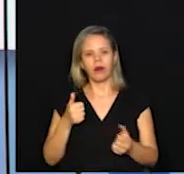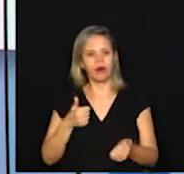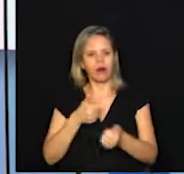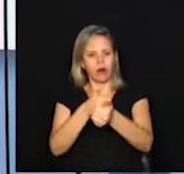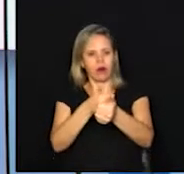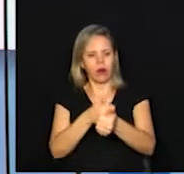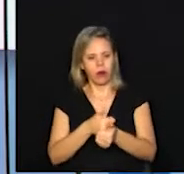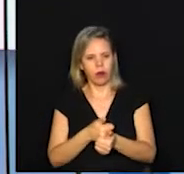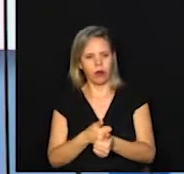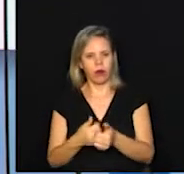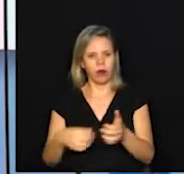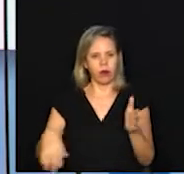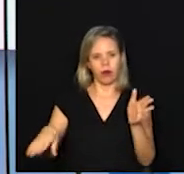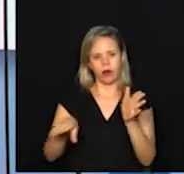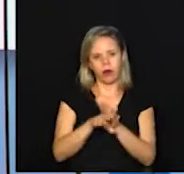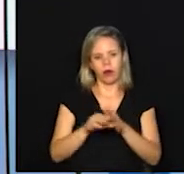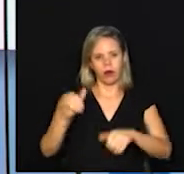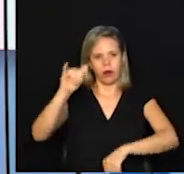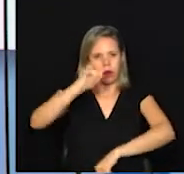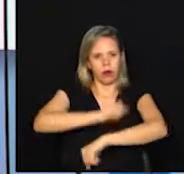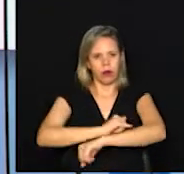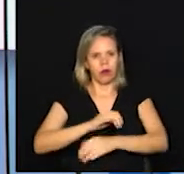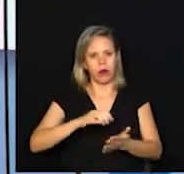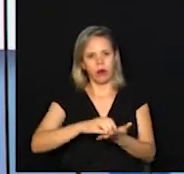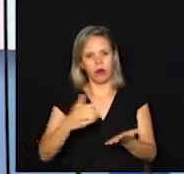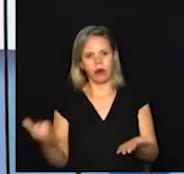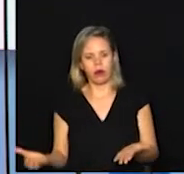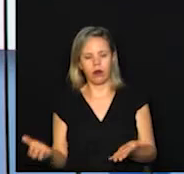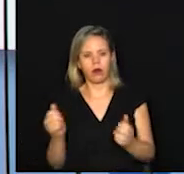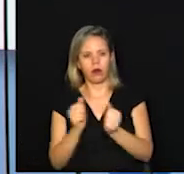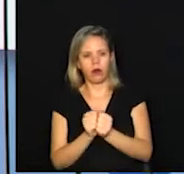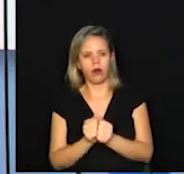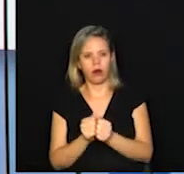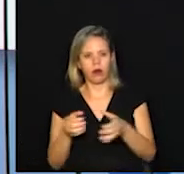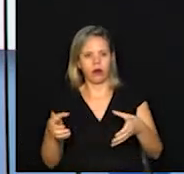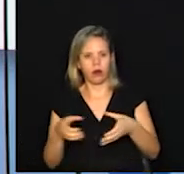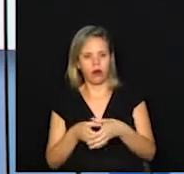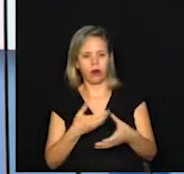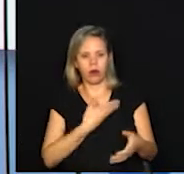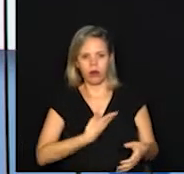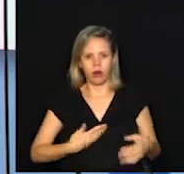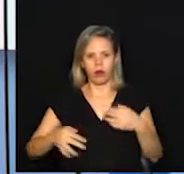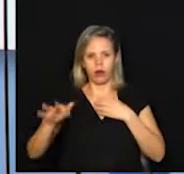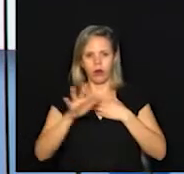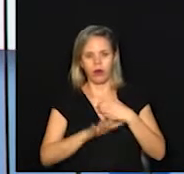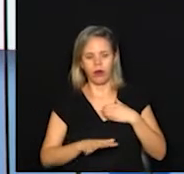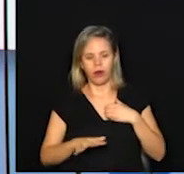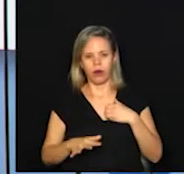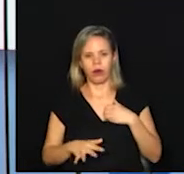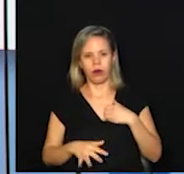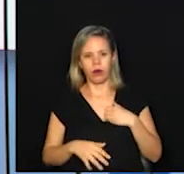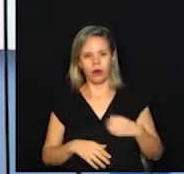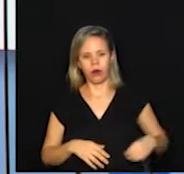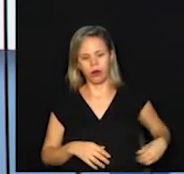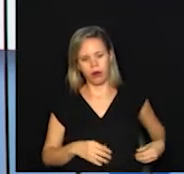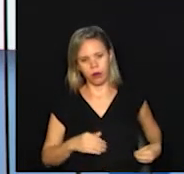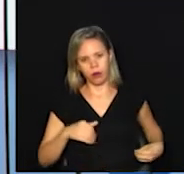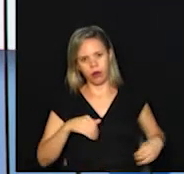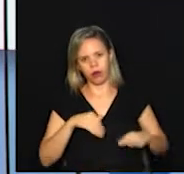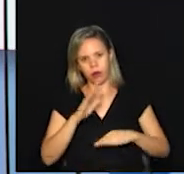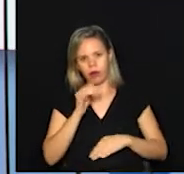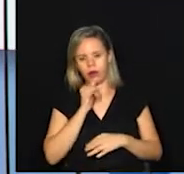acompanhou a chegada no aeroporto de Viracopos, juntamente com a comitiva do governo federal, dessas, né, mais